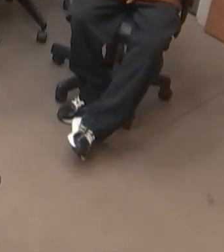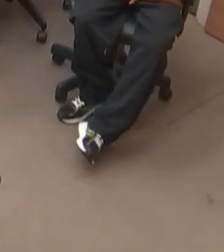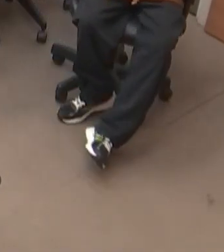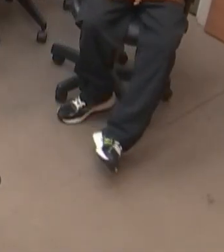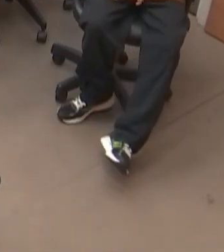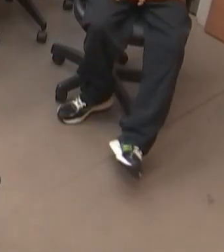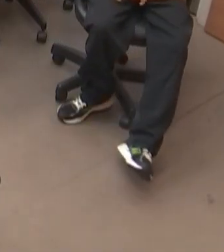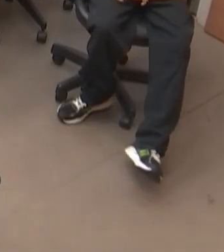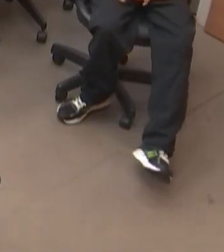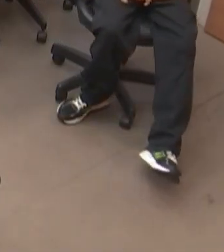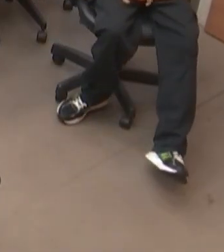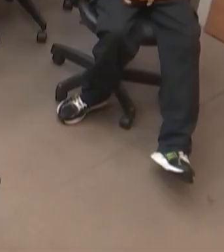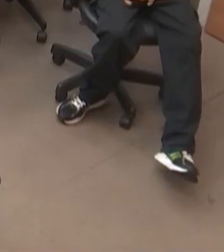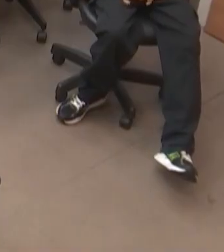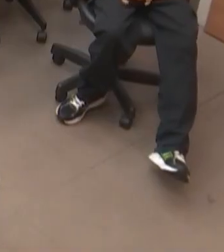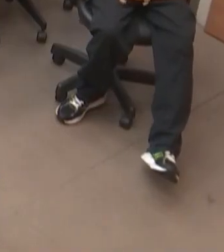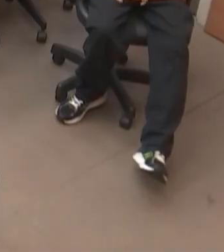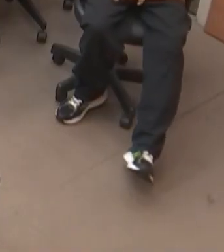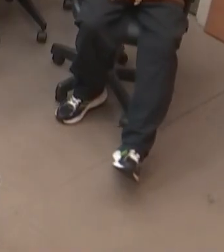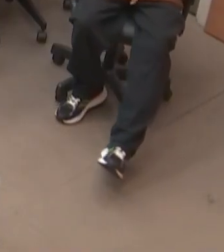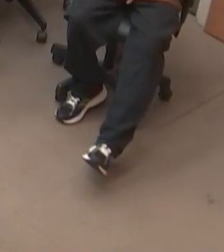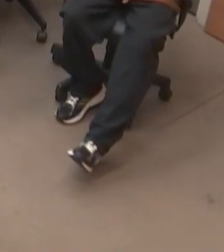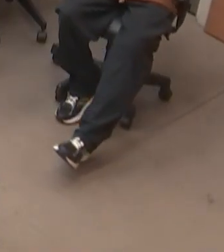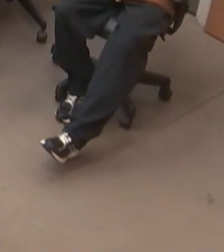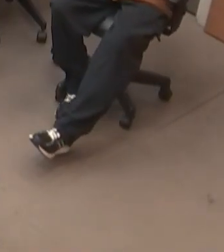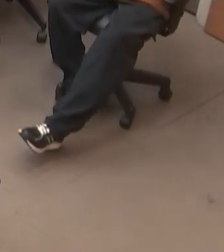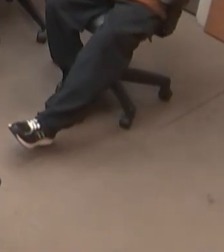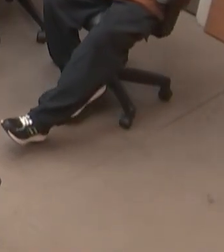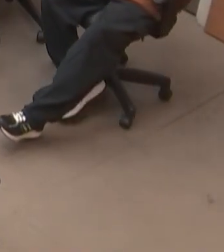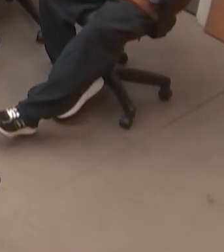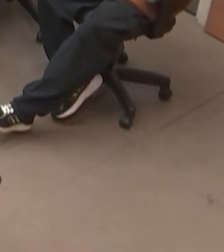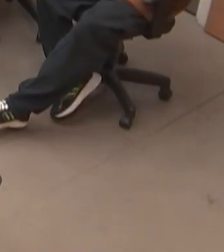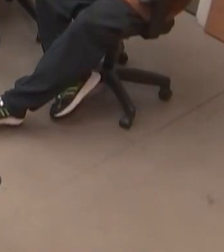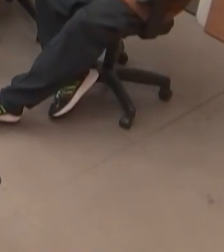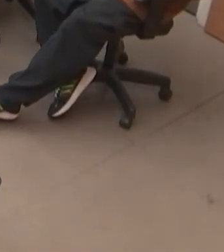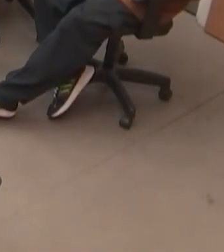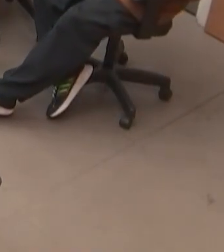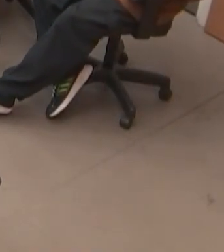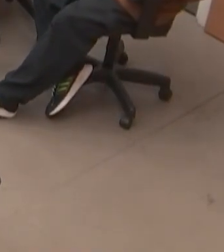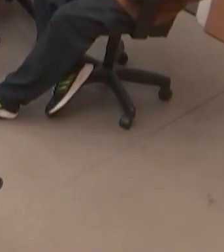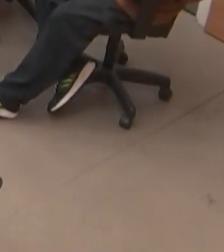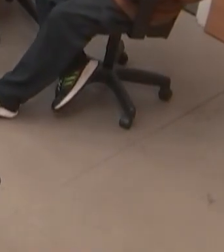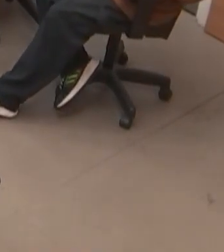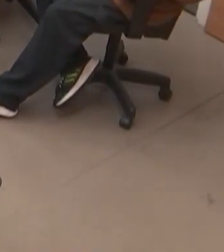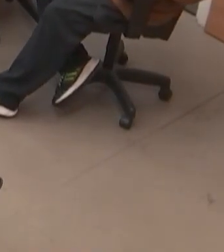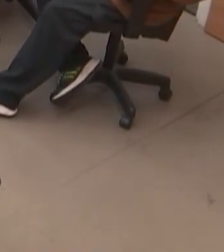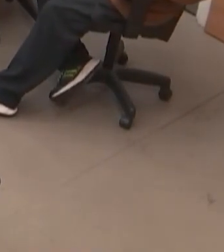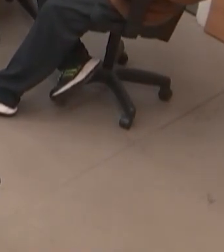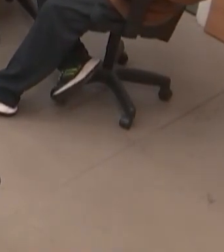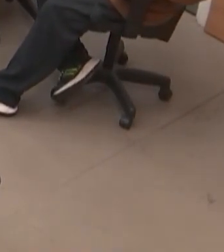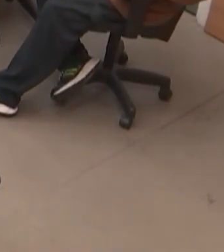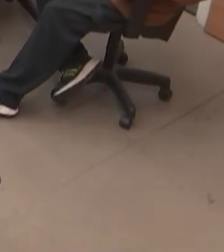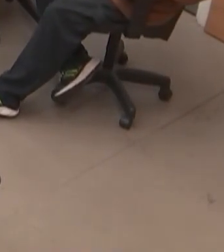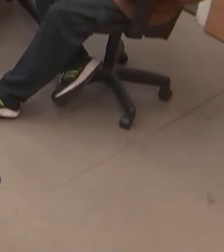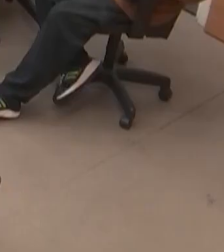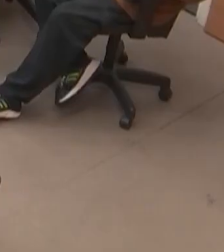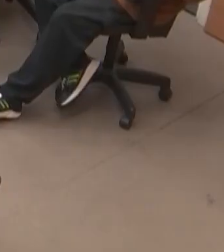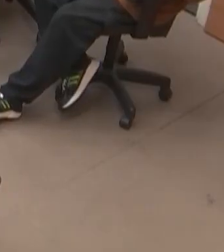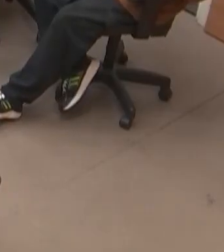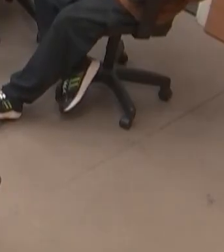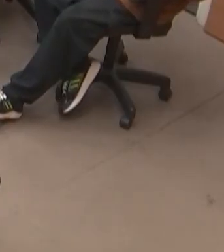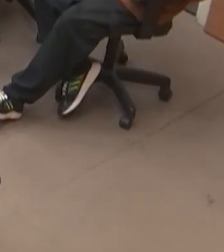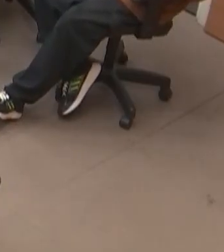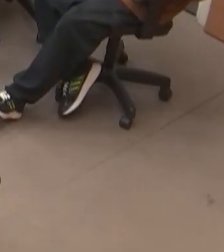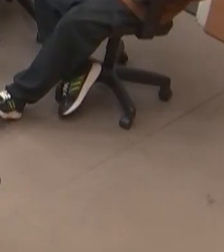se perdem na cota. Fazer rap pra farmar cocota, acabaram preso na picota. Se me veja corta, não me importo com o que tu porta. Eu